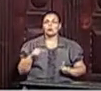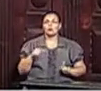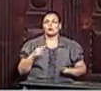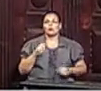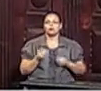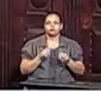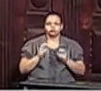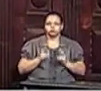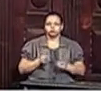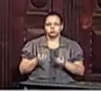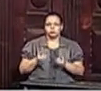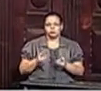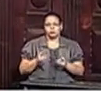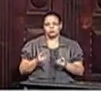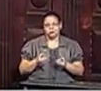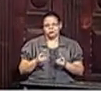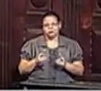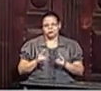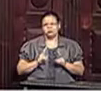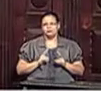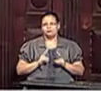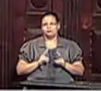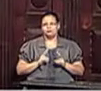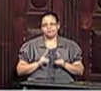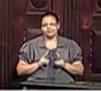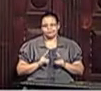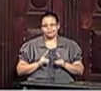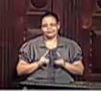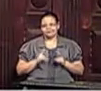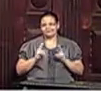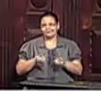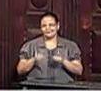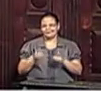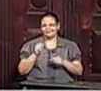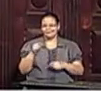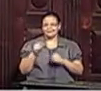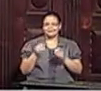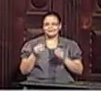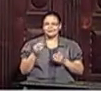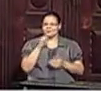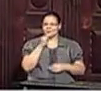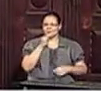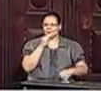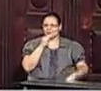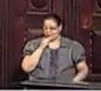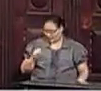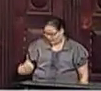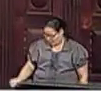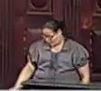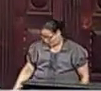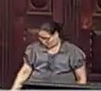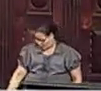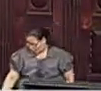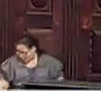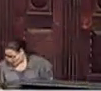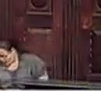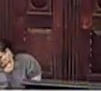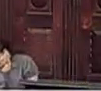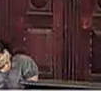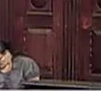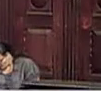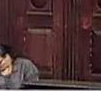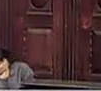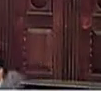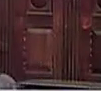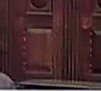do serviço, a perpetuação do horror do serviço. Ele pegou um exemplo, a grade de serviço à Ilha